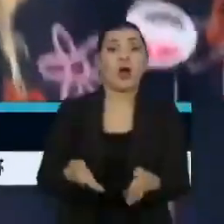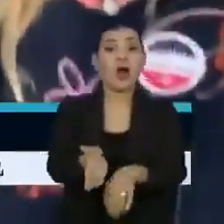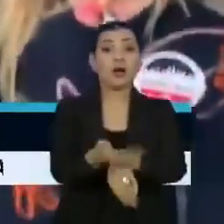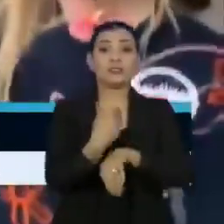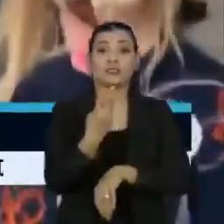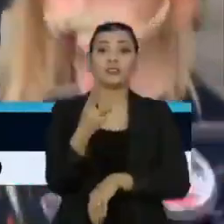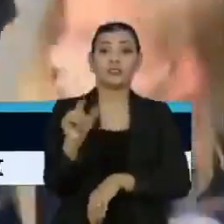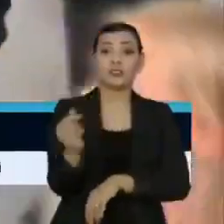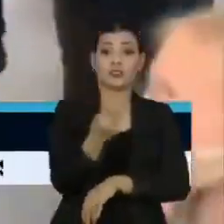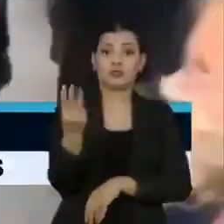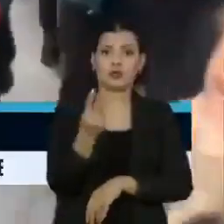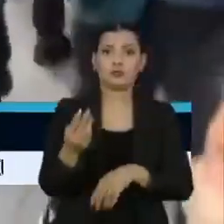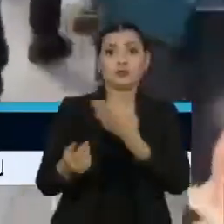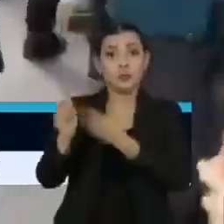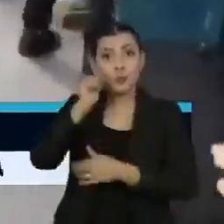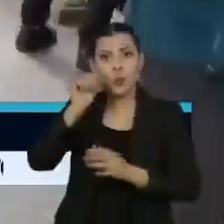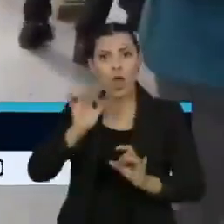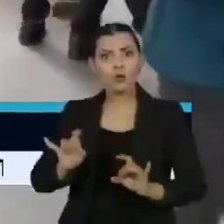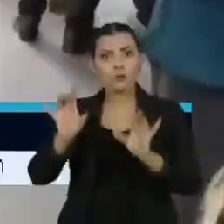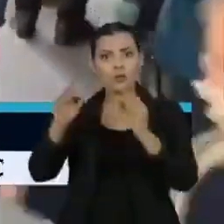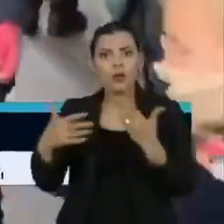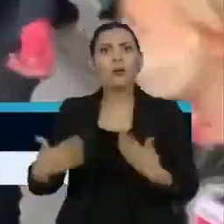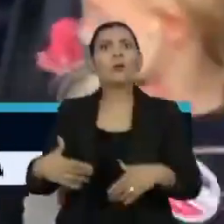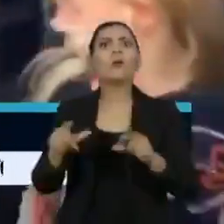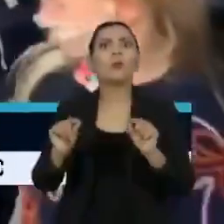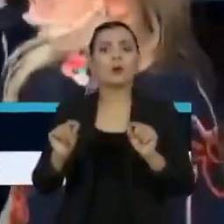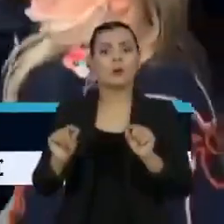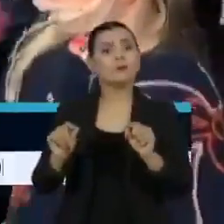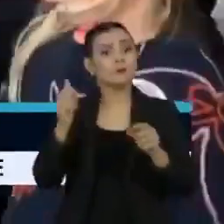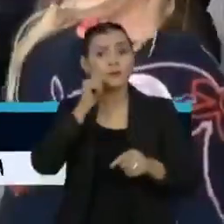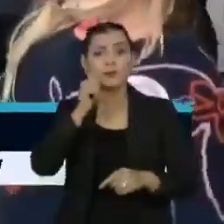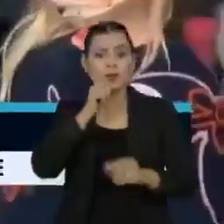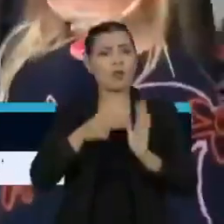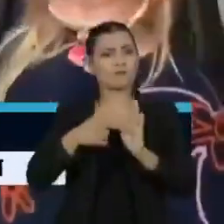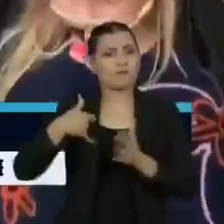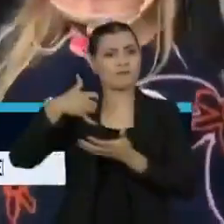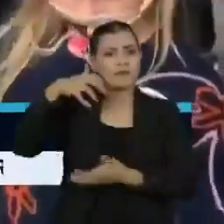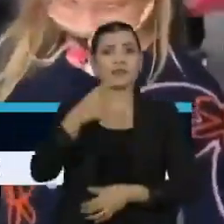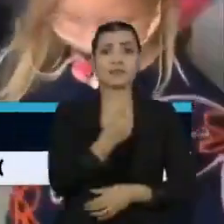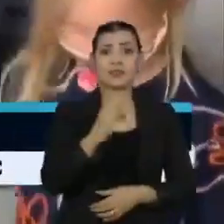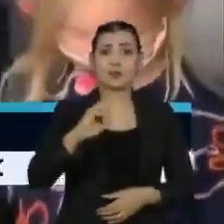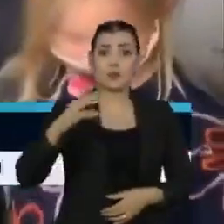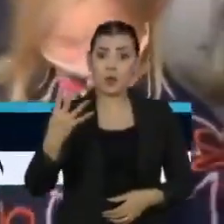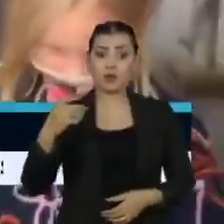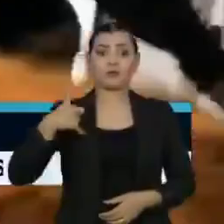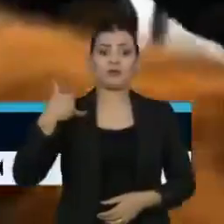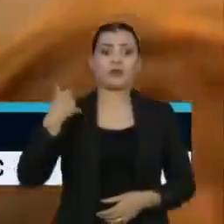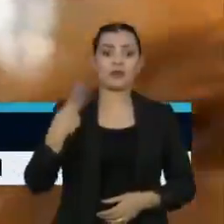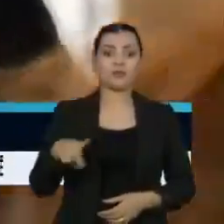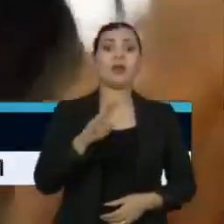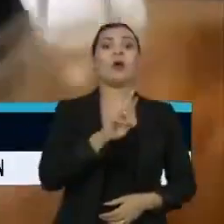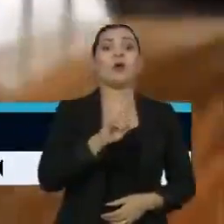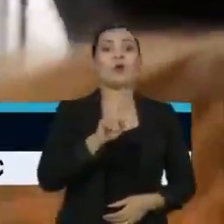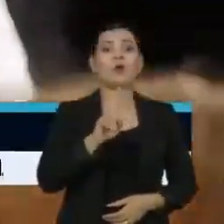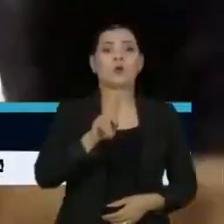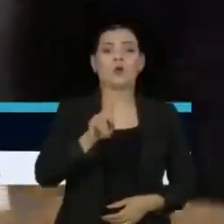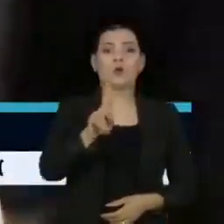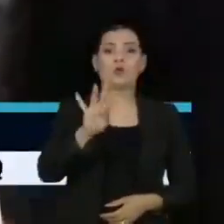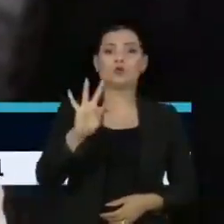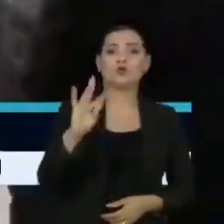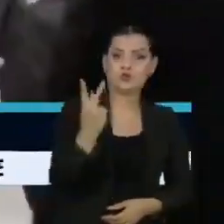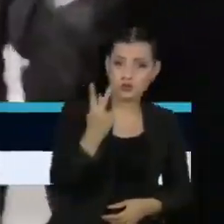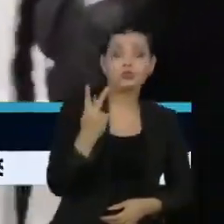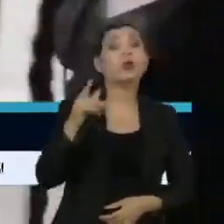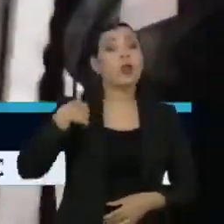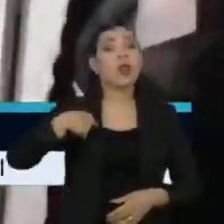novembro. Uma eleitora se destaca nesta multidão. Ruth Rosner, uma senhora de 104 anos de idade, fez questão de